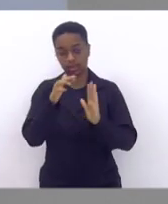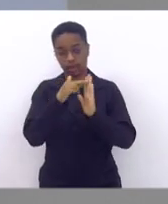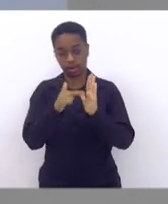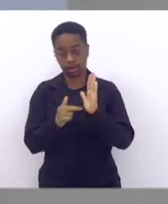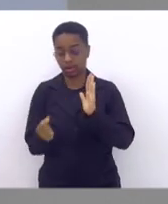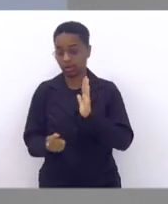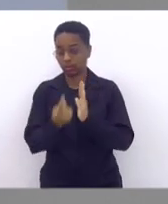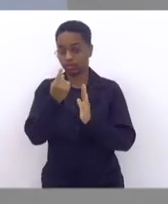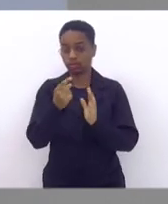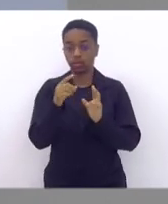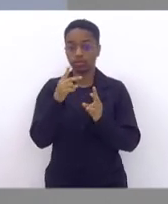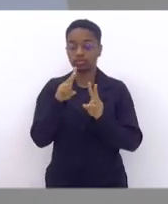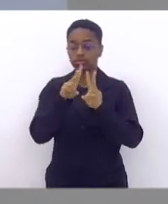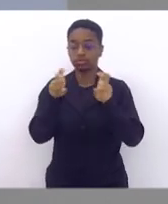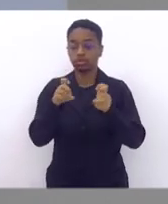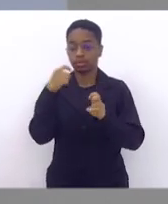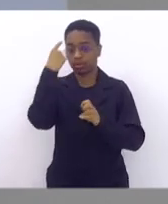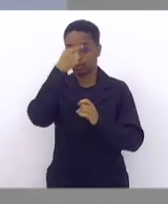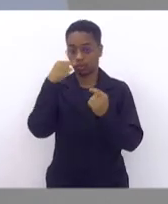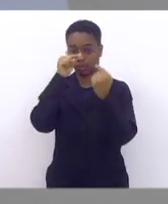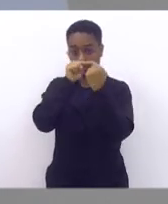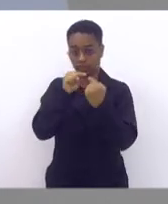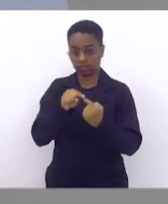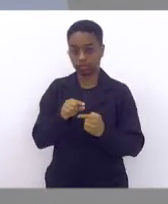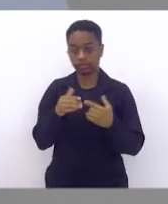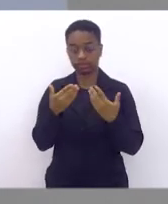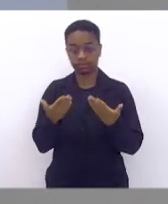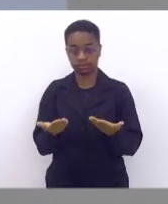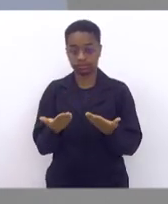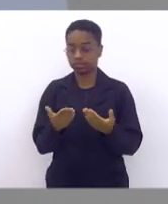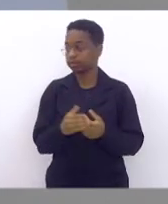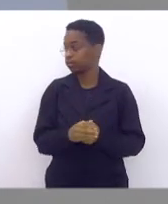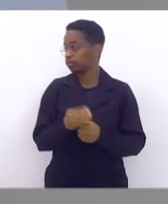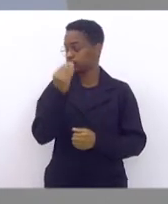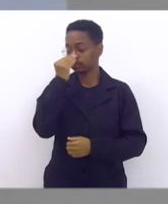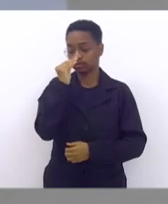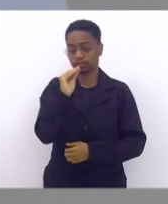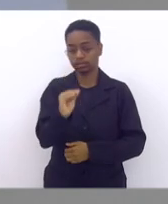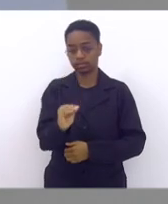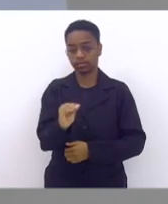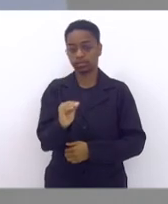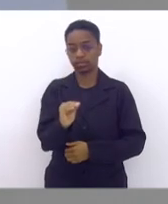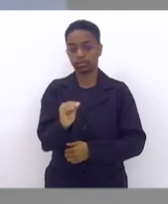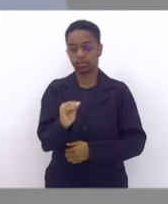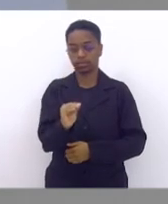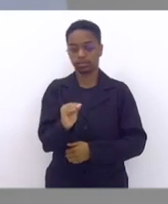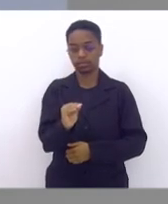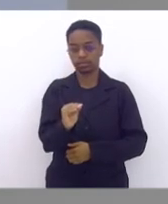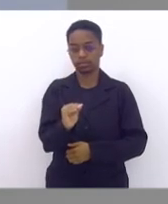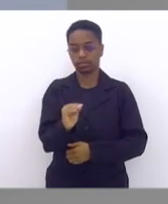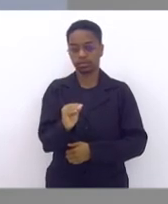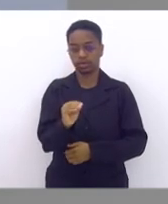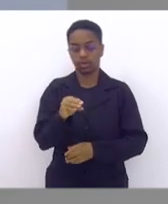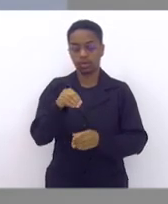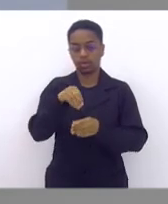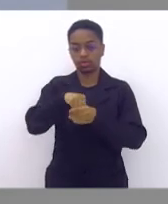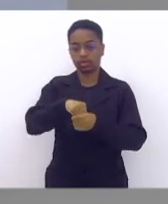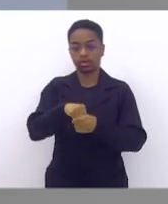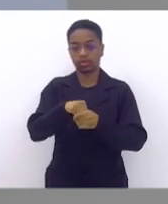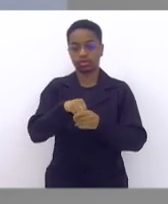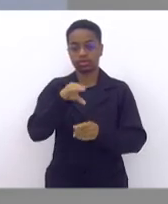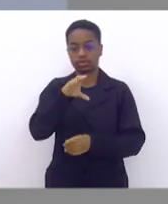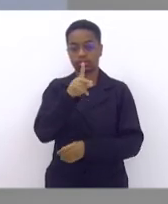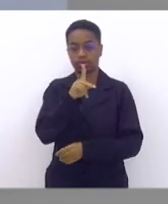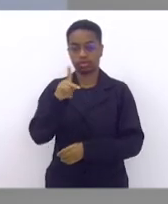procedimento do reconhecimento fotográfico. Então, ignora o que está no CPP, né, no Código de